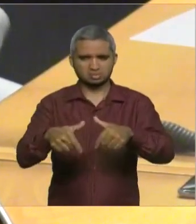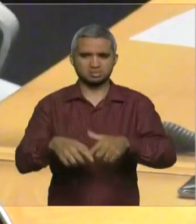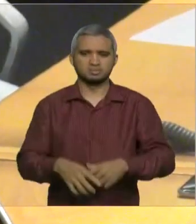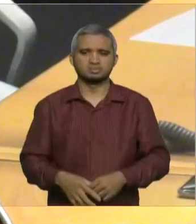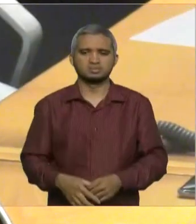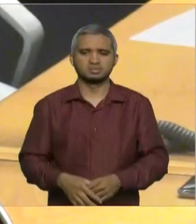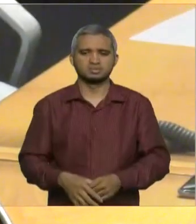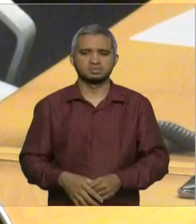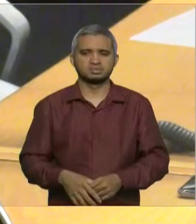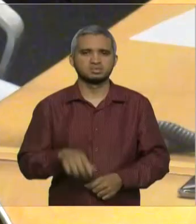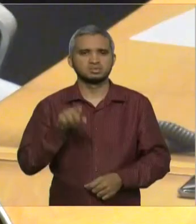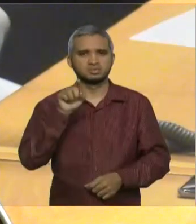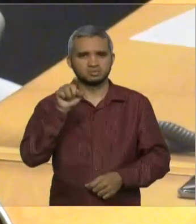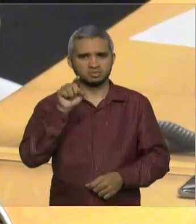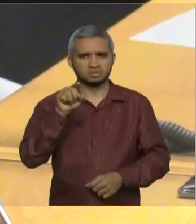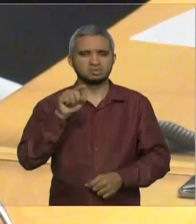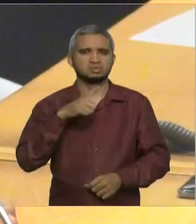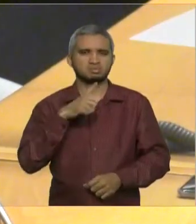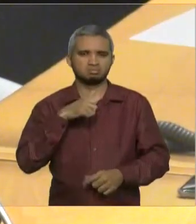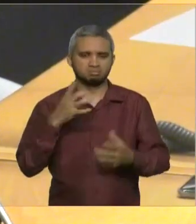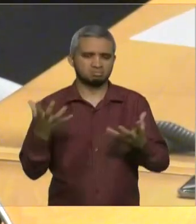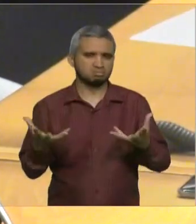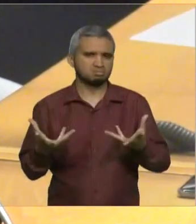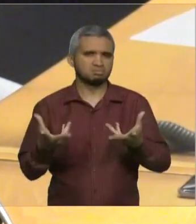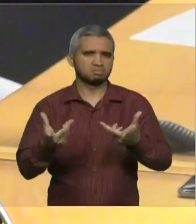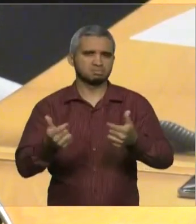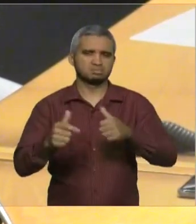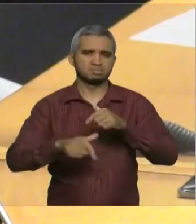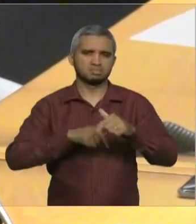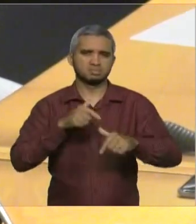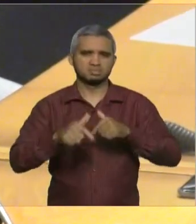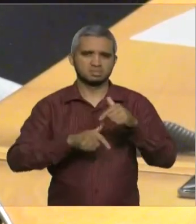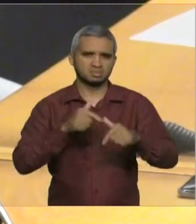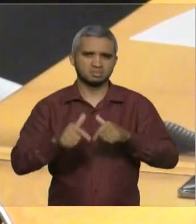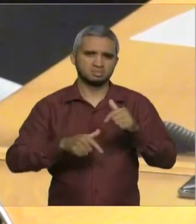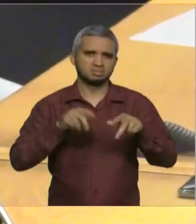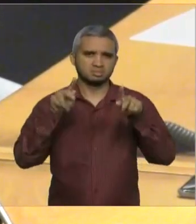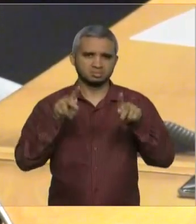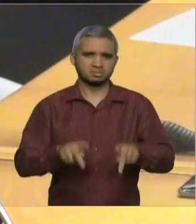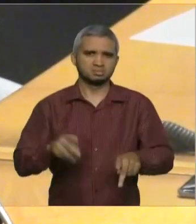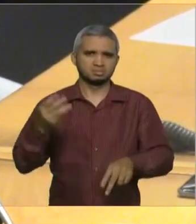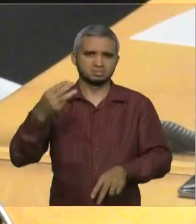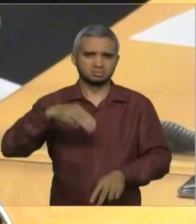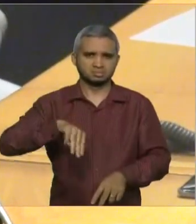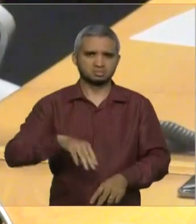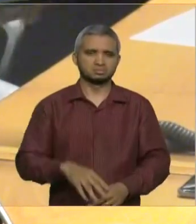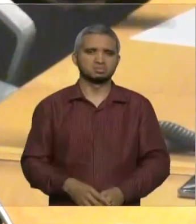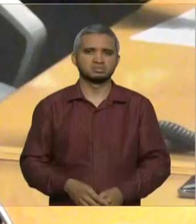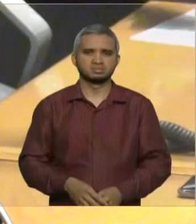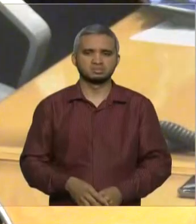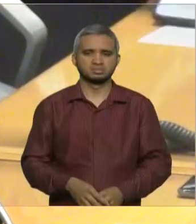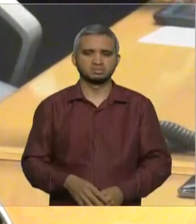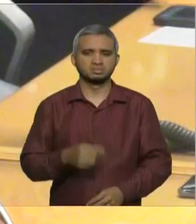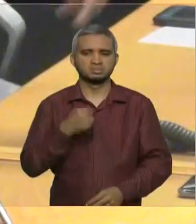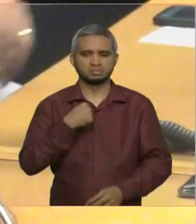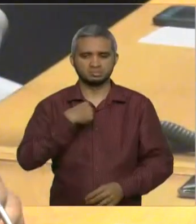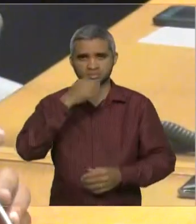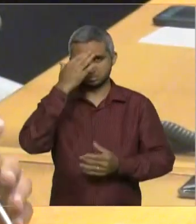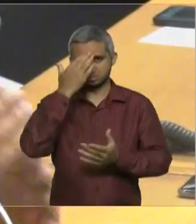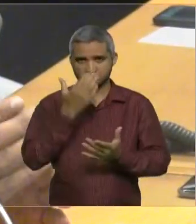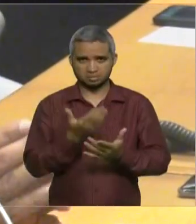tem feito um bem muito grande para o povo do Maranhão. E eu acho que nos momentos de maiores dificuldades, você sempre tem